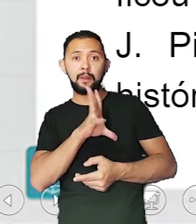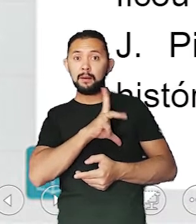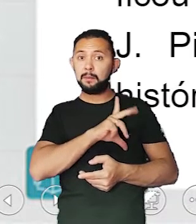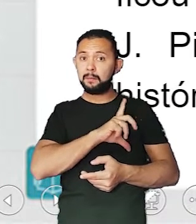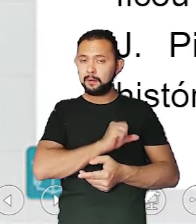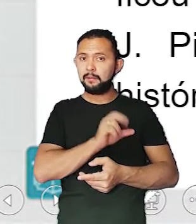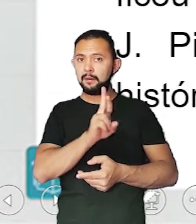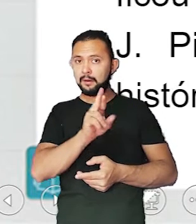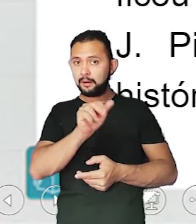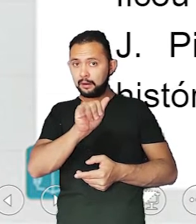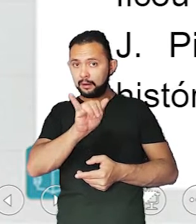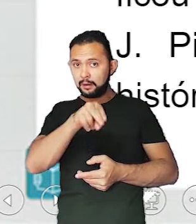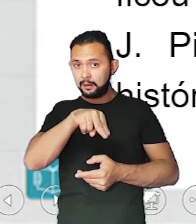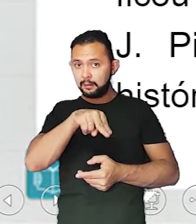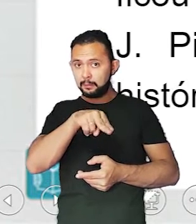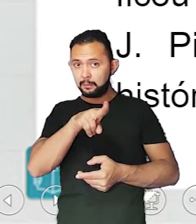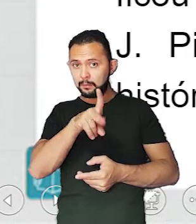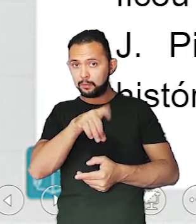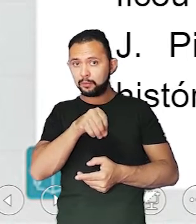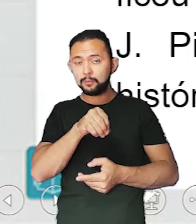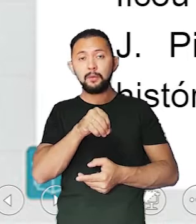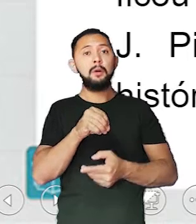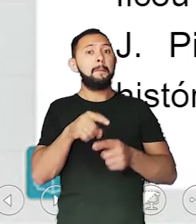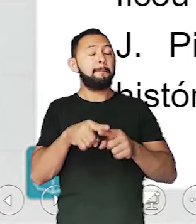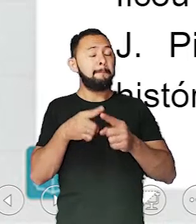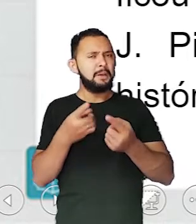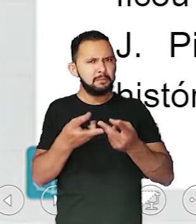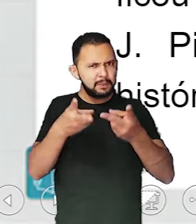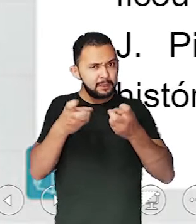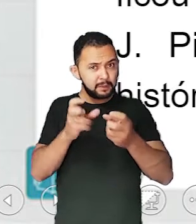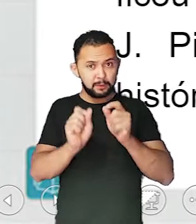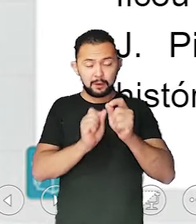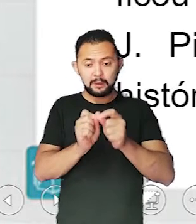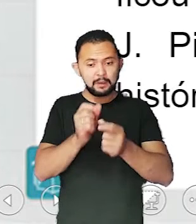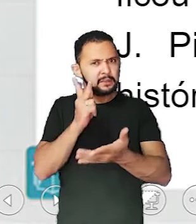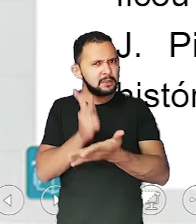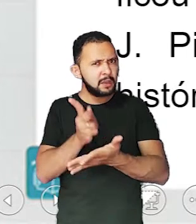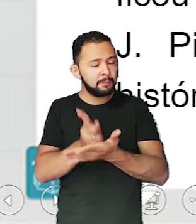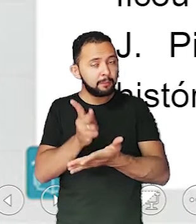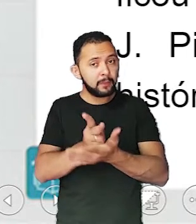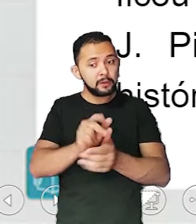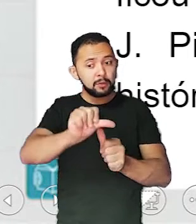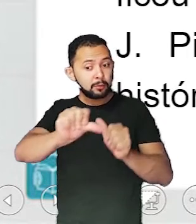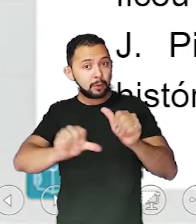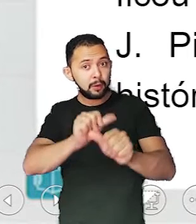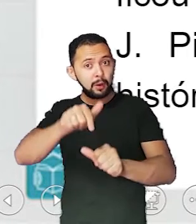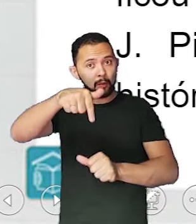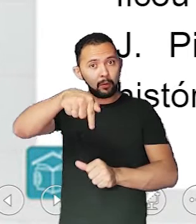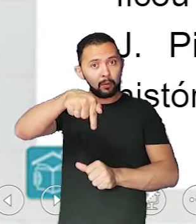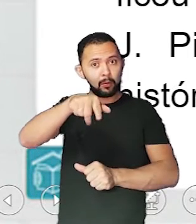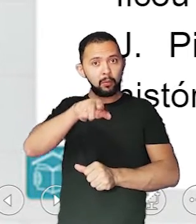Olha, João, ele ama Teresa. Teresa amava Raimundo, mas para não ter que repetir Teresa de novo, ele usou esse quezinho